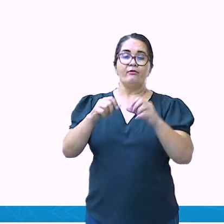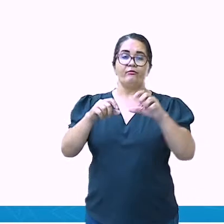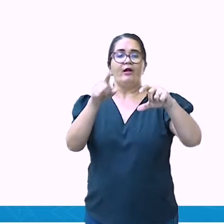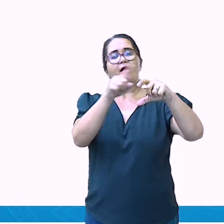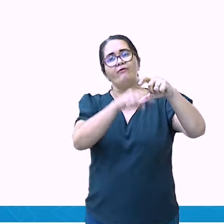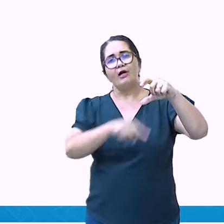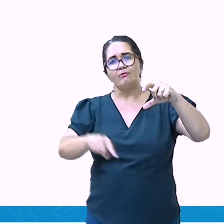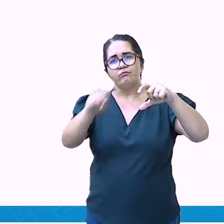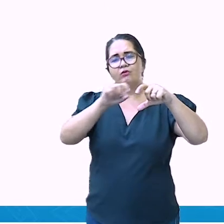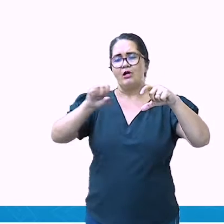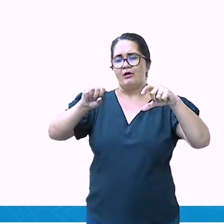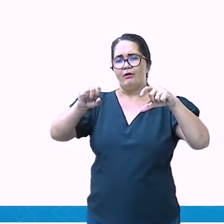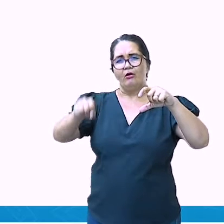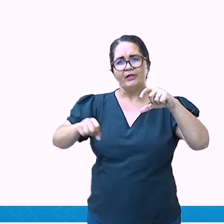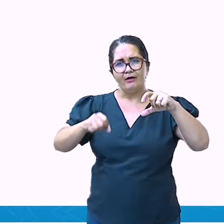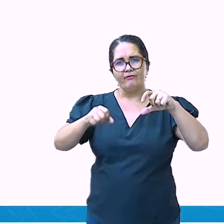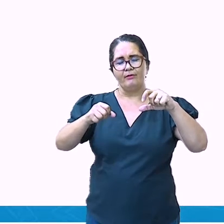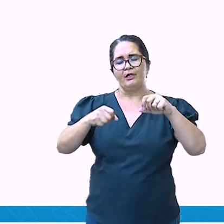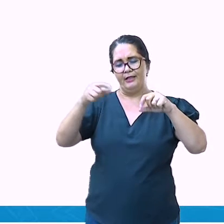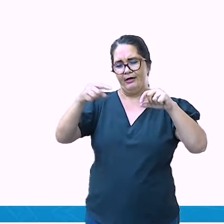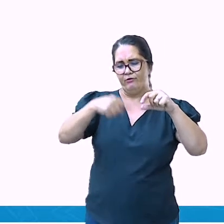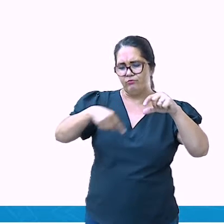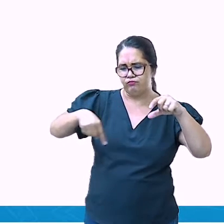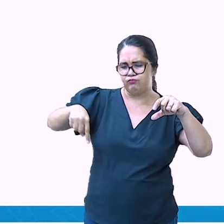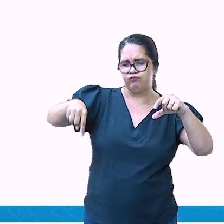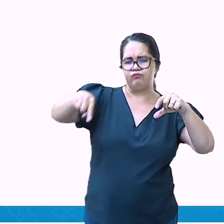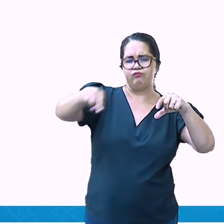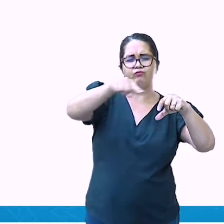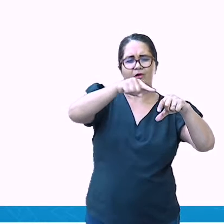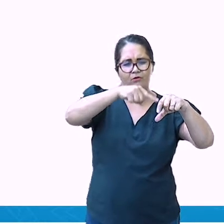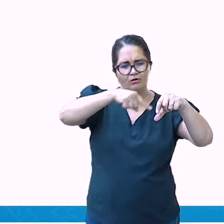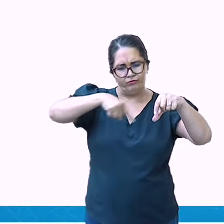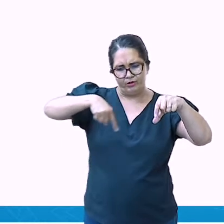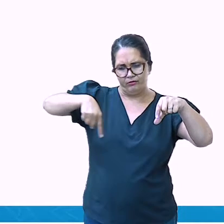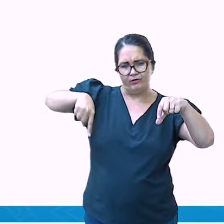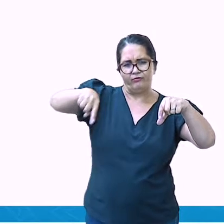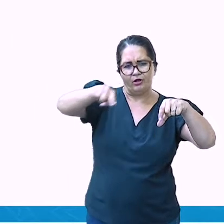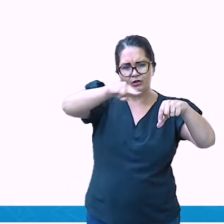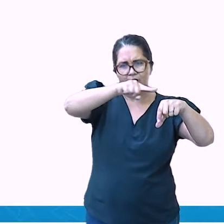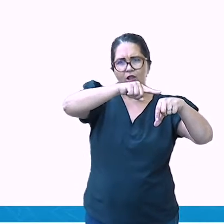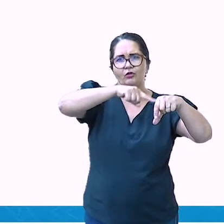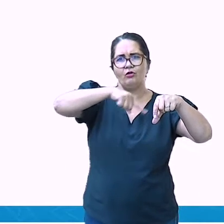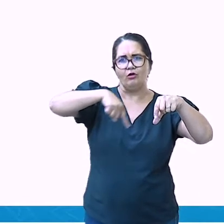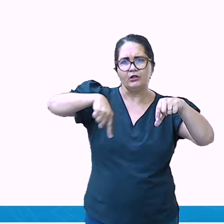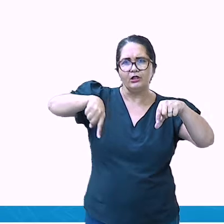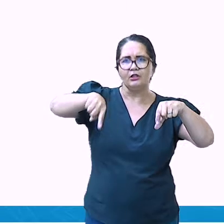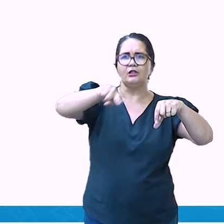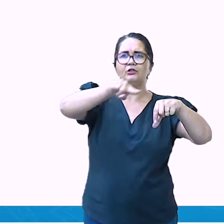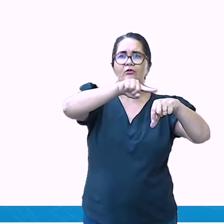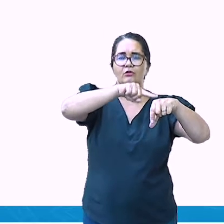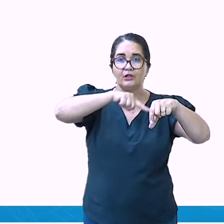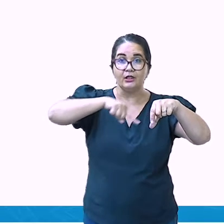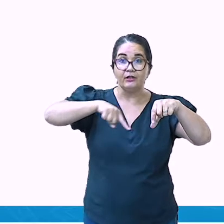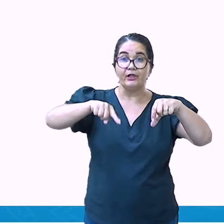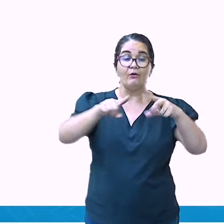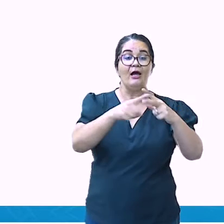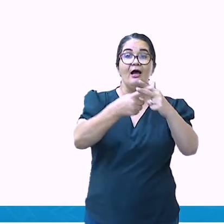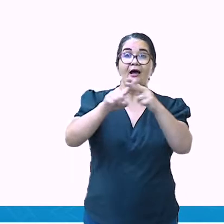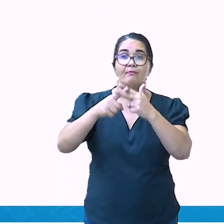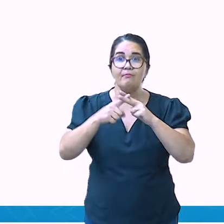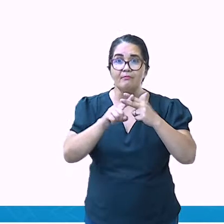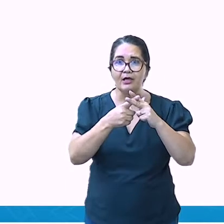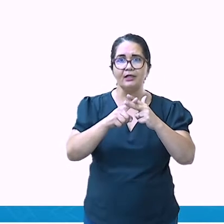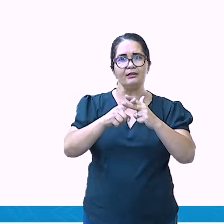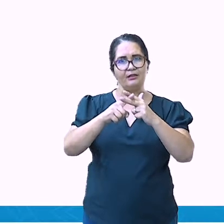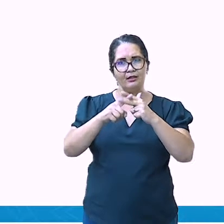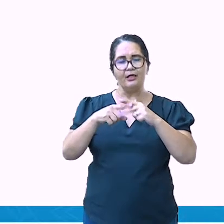passar pelos rios que cortavam ali. Eles precisavam de dar a volta. Então, sempre quando eles iam, eles